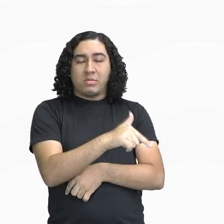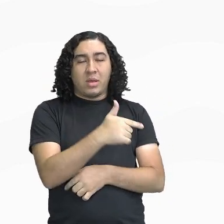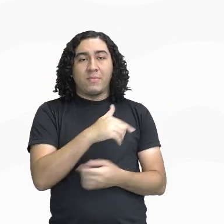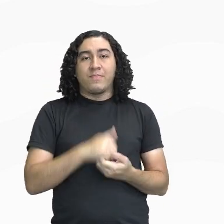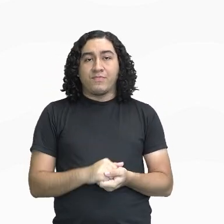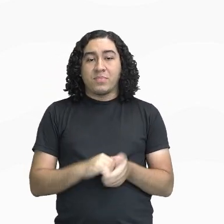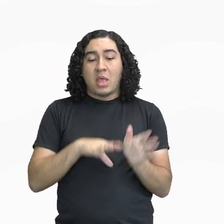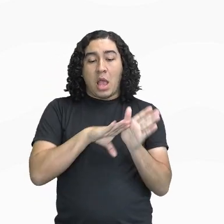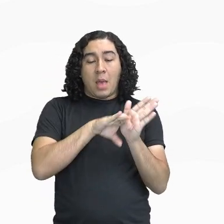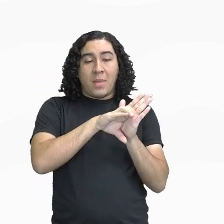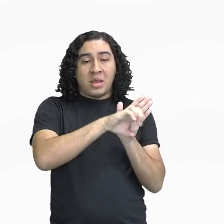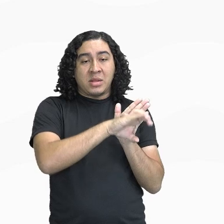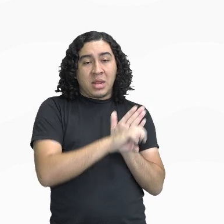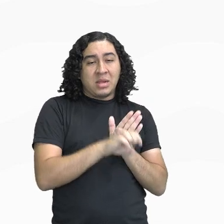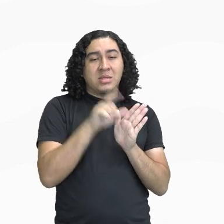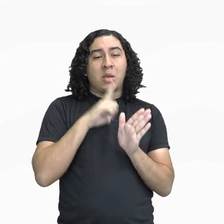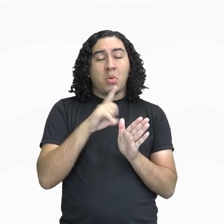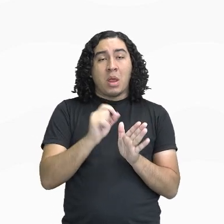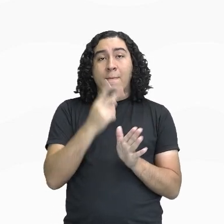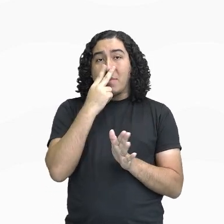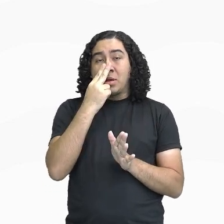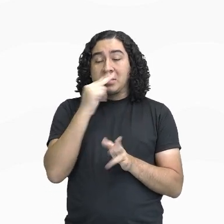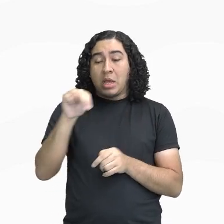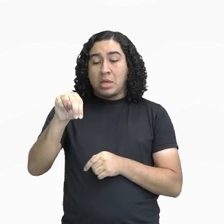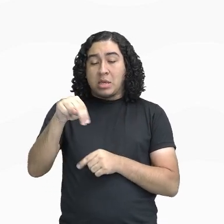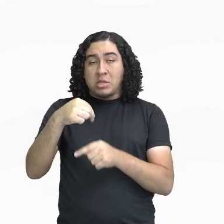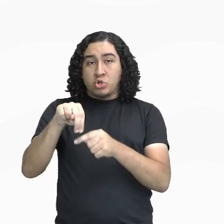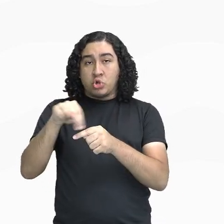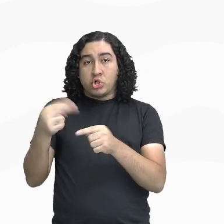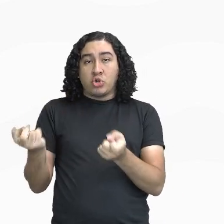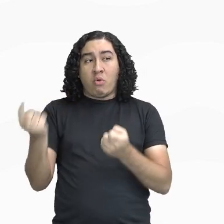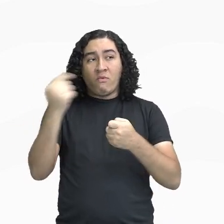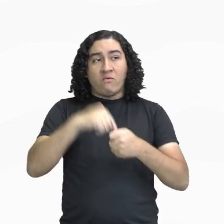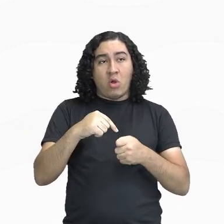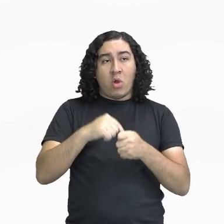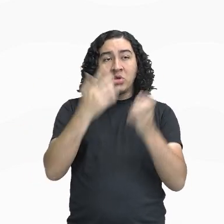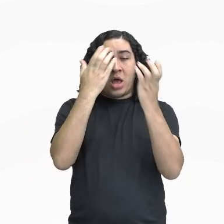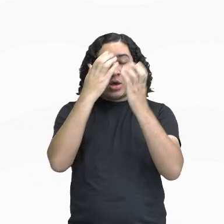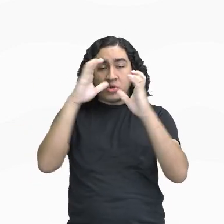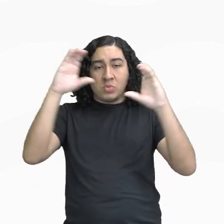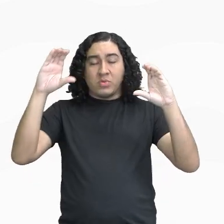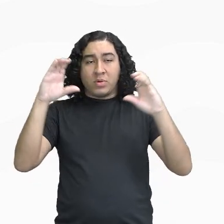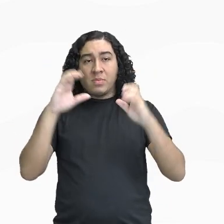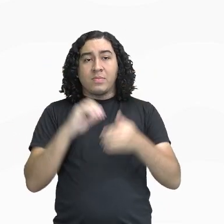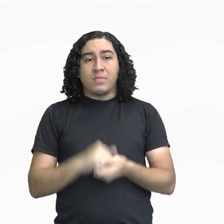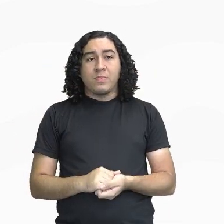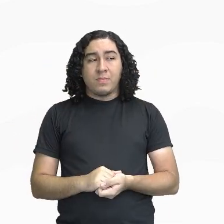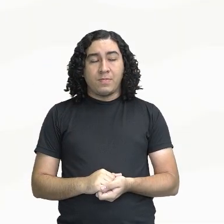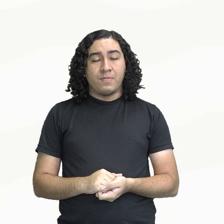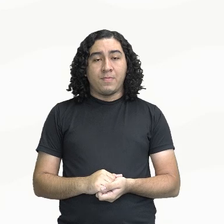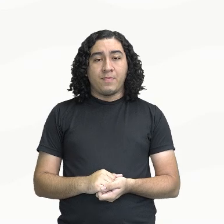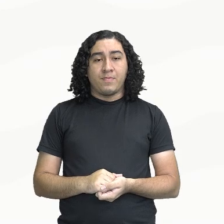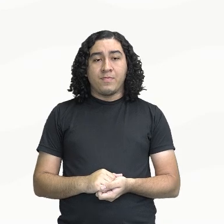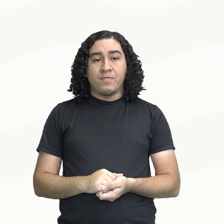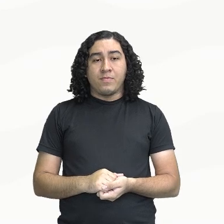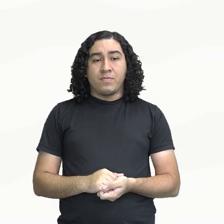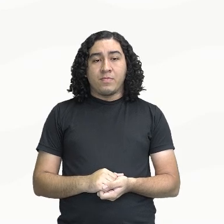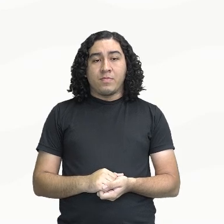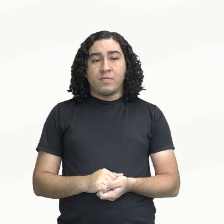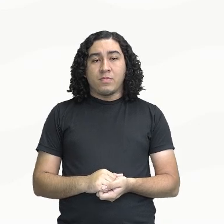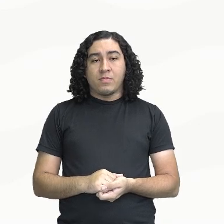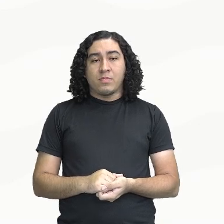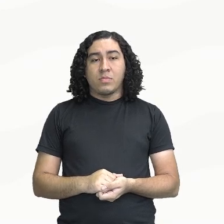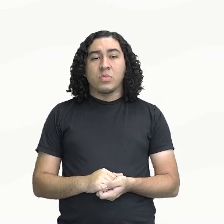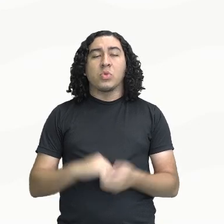bactéria desnitrificante vai devolver esse nitrogênio para a atmosfera. Então esse processo todo, que